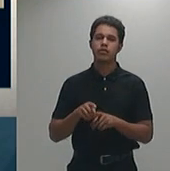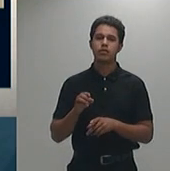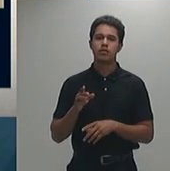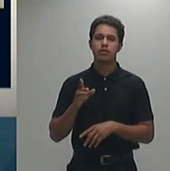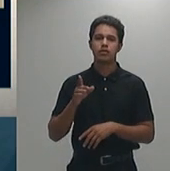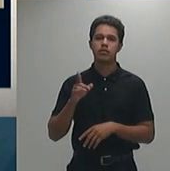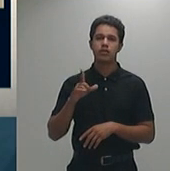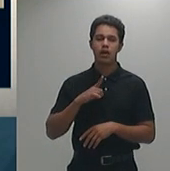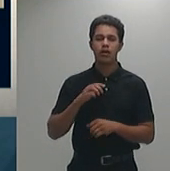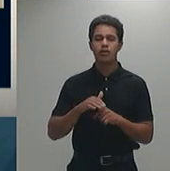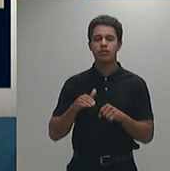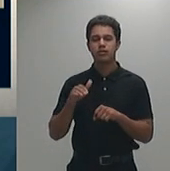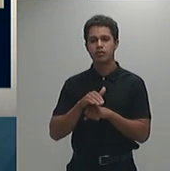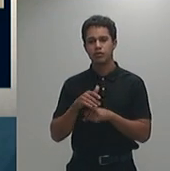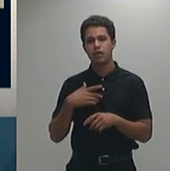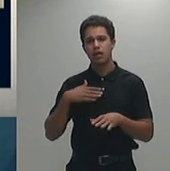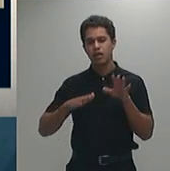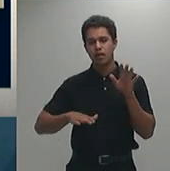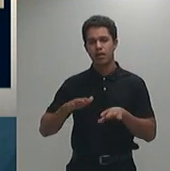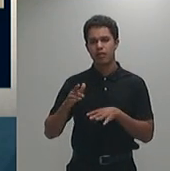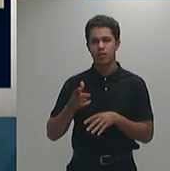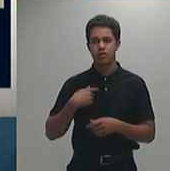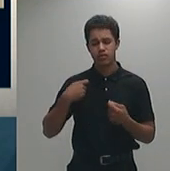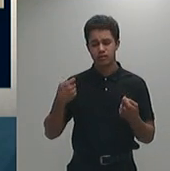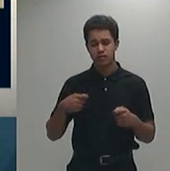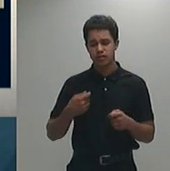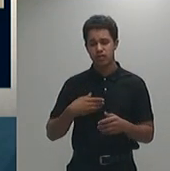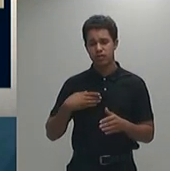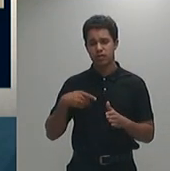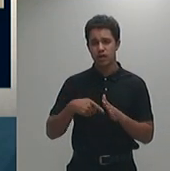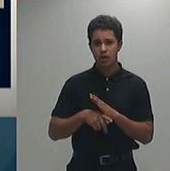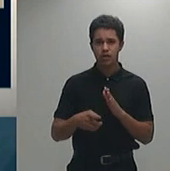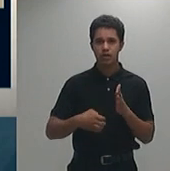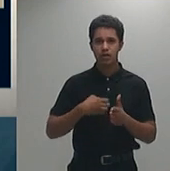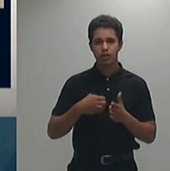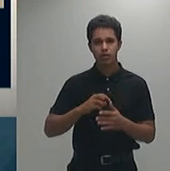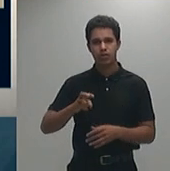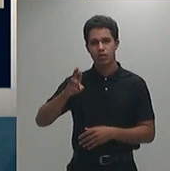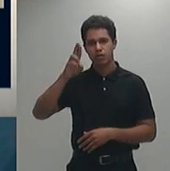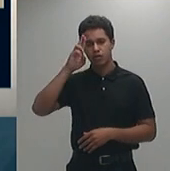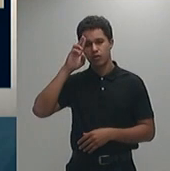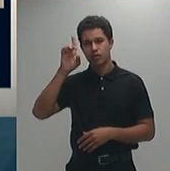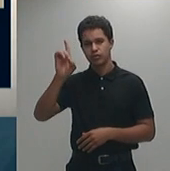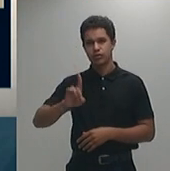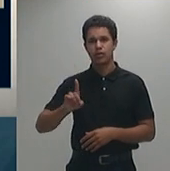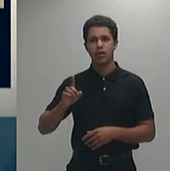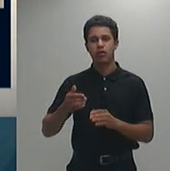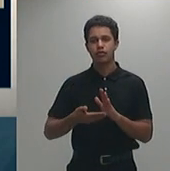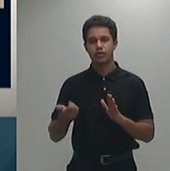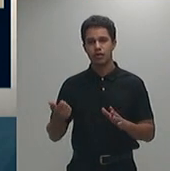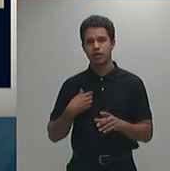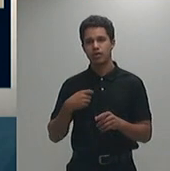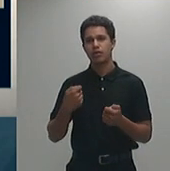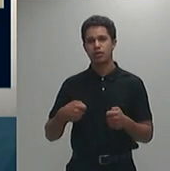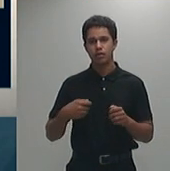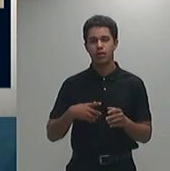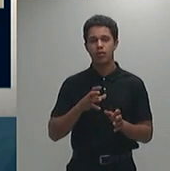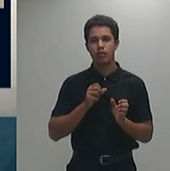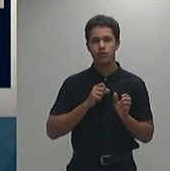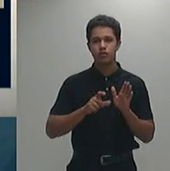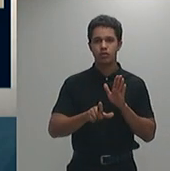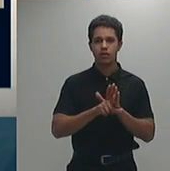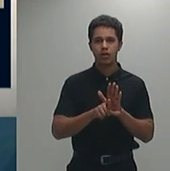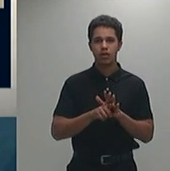subsidiária depende necessariamente da inércia da companhia titular do direito o que possui legitimidade ordinária prioritária no ajuizamento